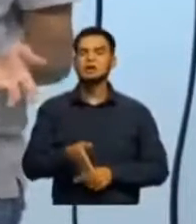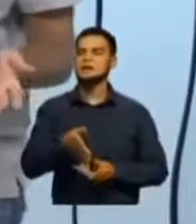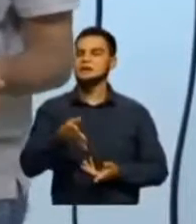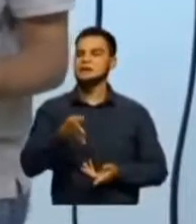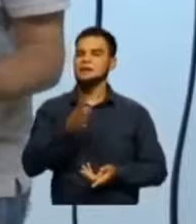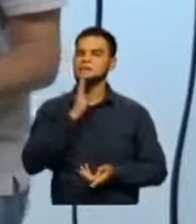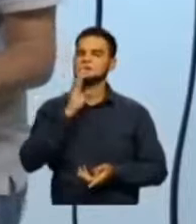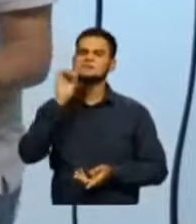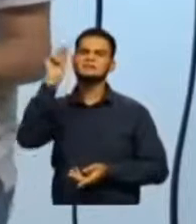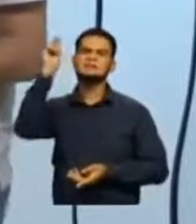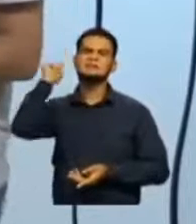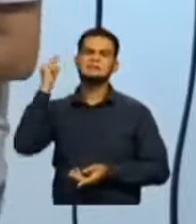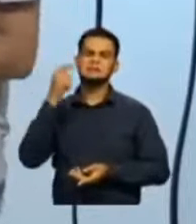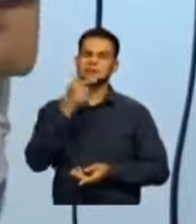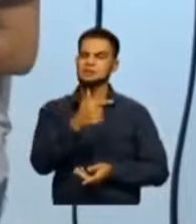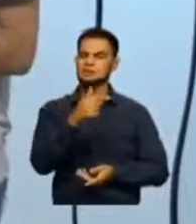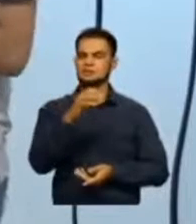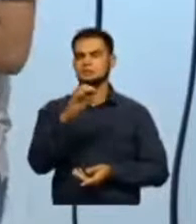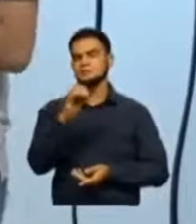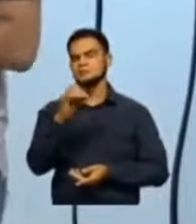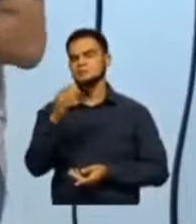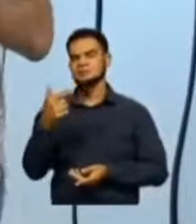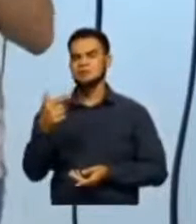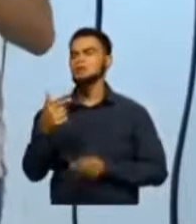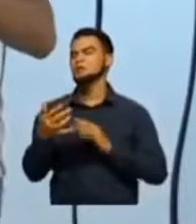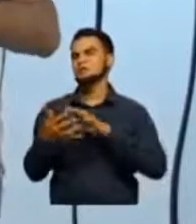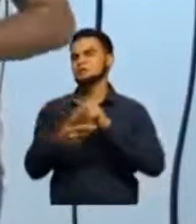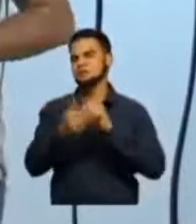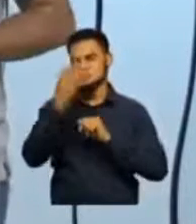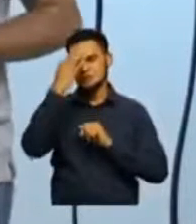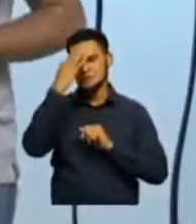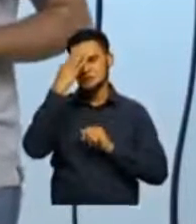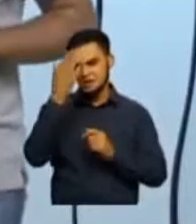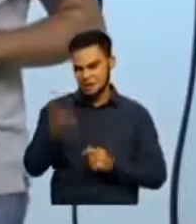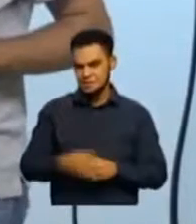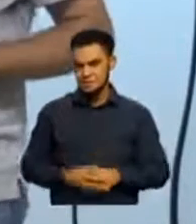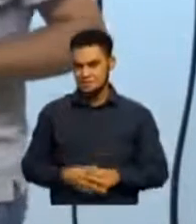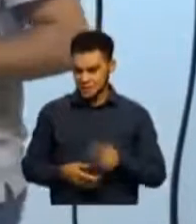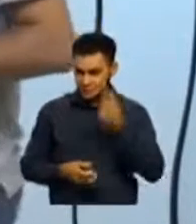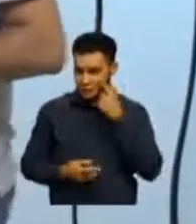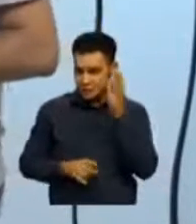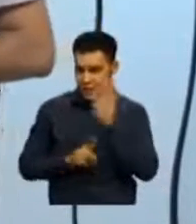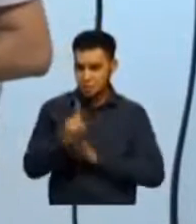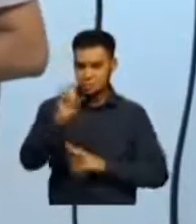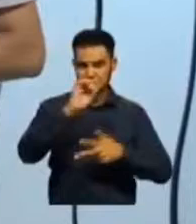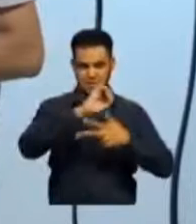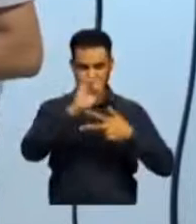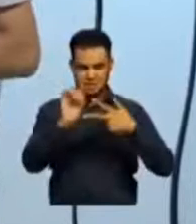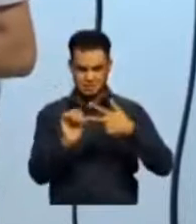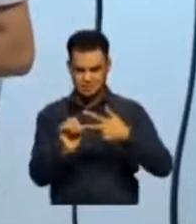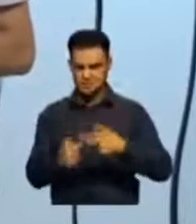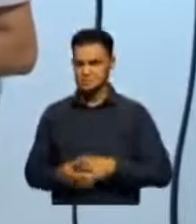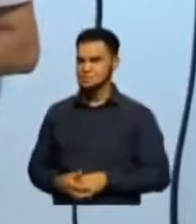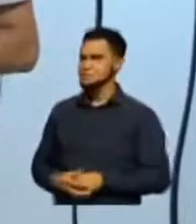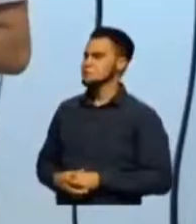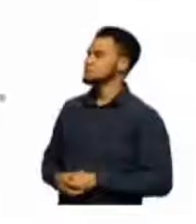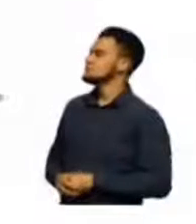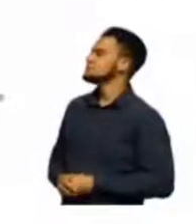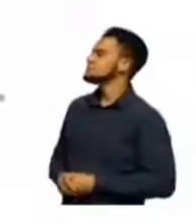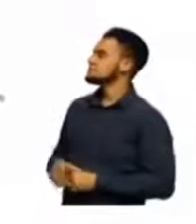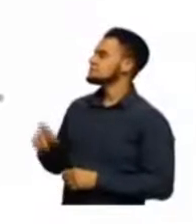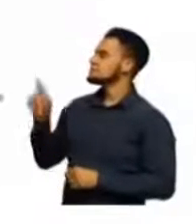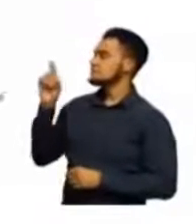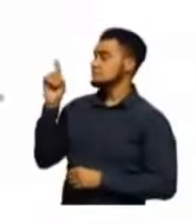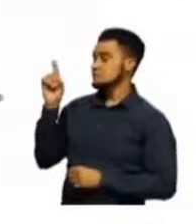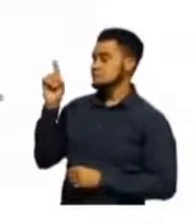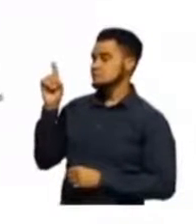desde 2002 no mundo. Vamos fazer uma questãozinha do Enem? Na charge, o autor